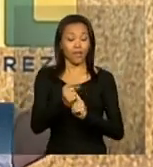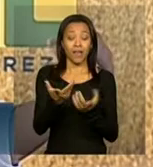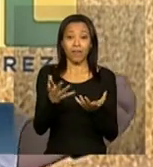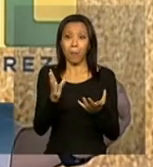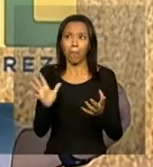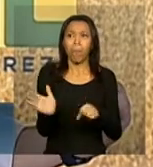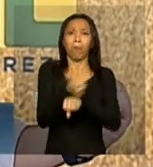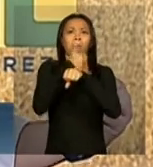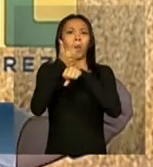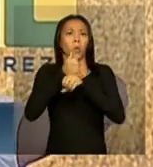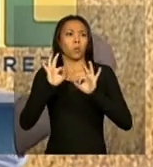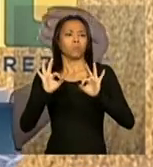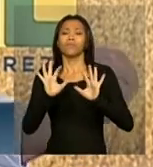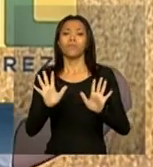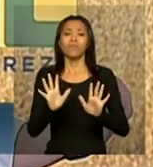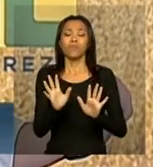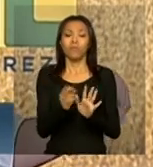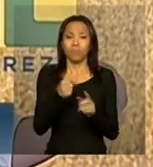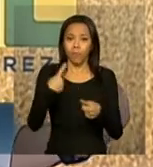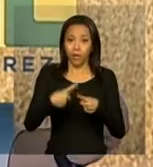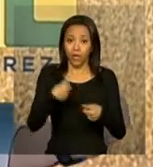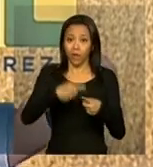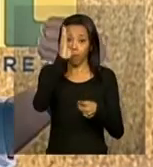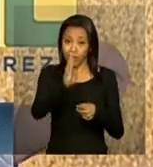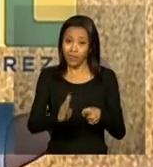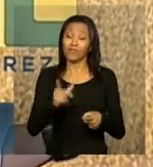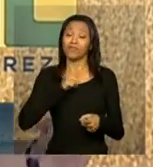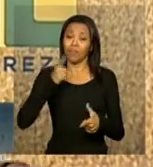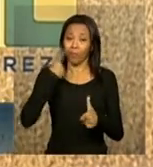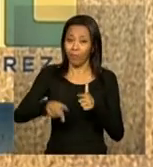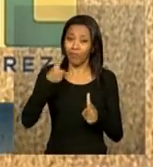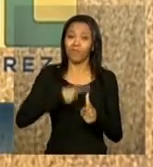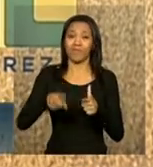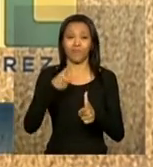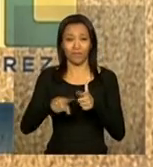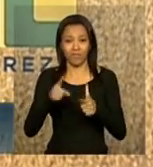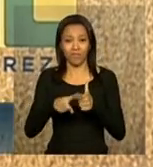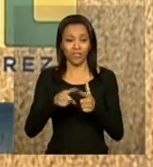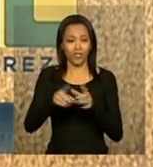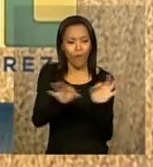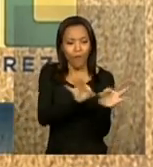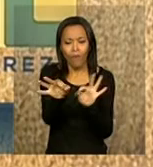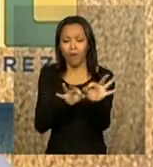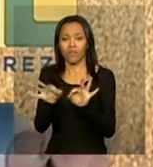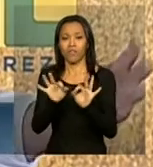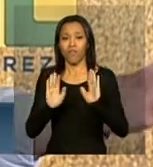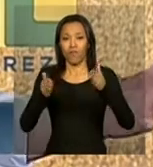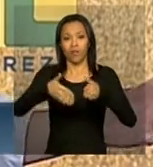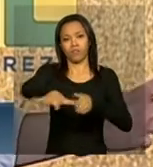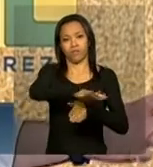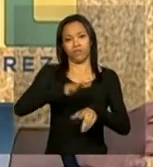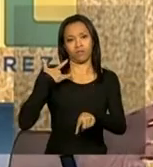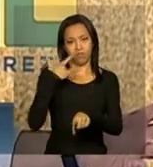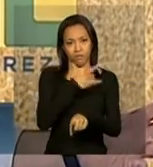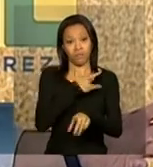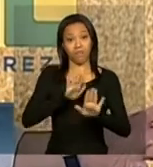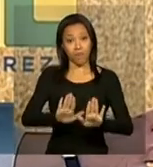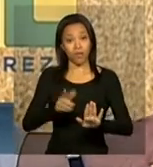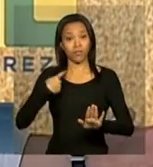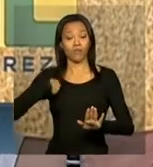porque o Brasil tem um problema de estrutura nessa área. Mas nós estamos aqui